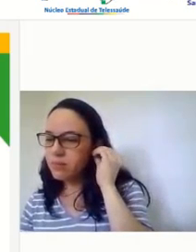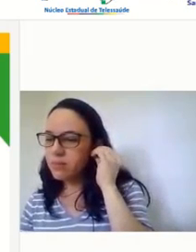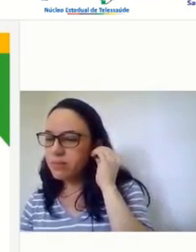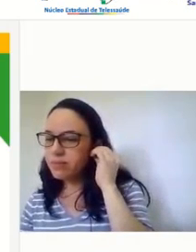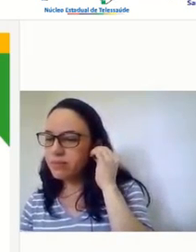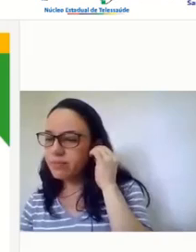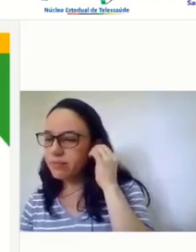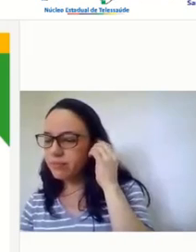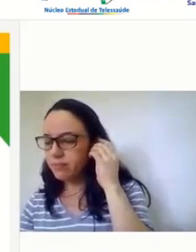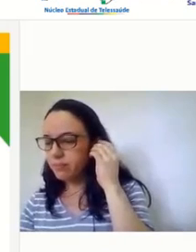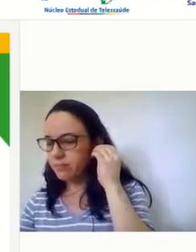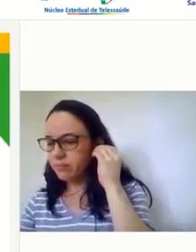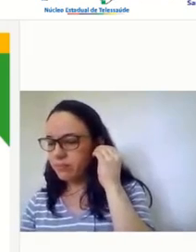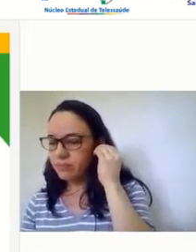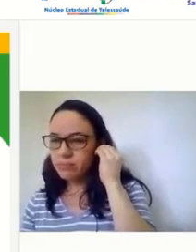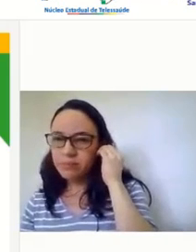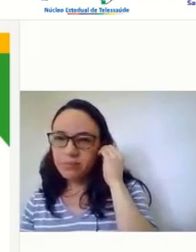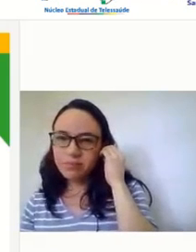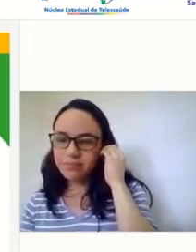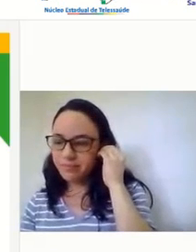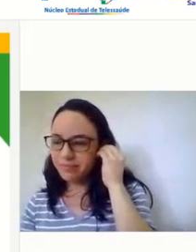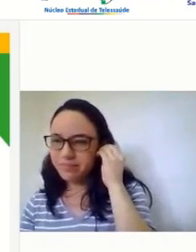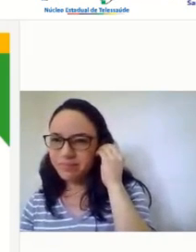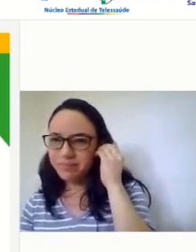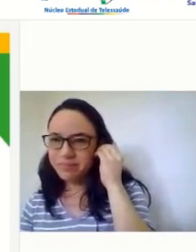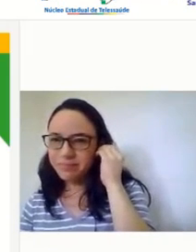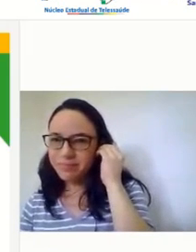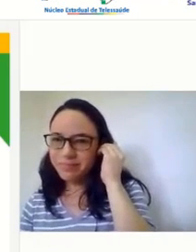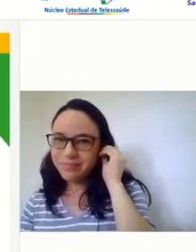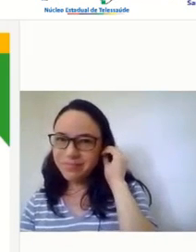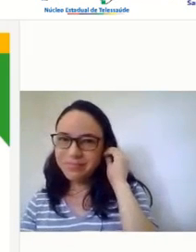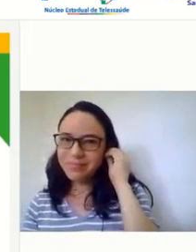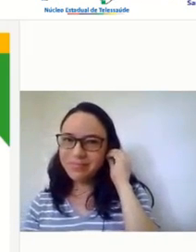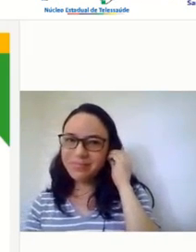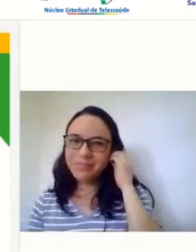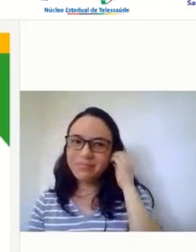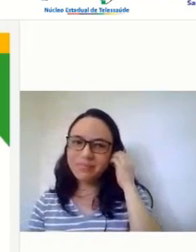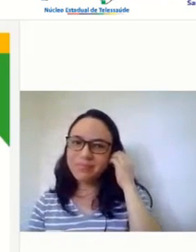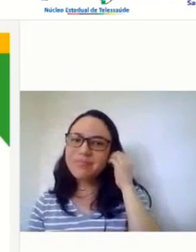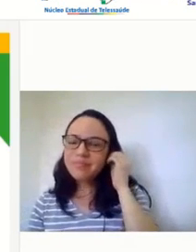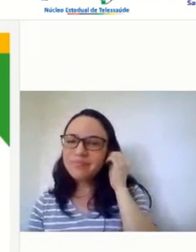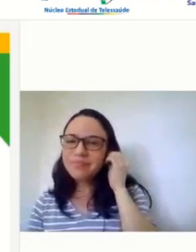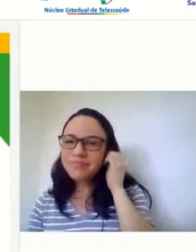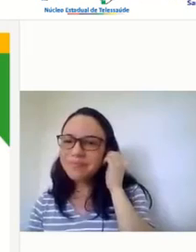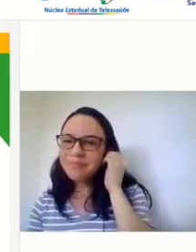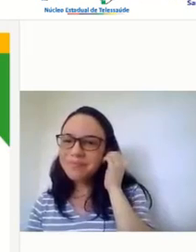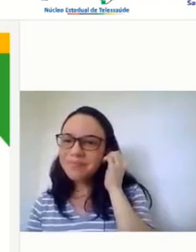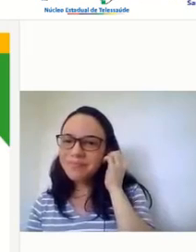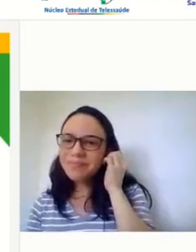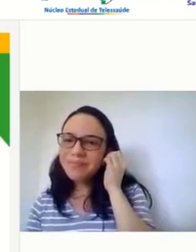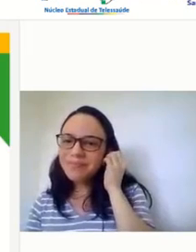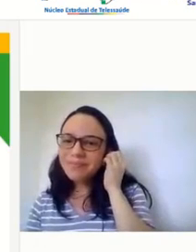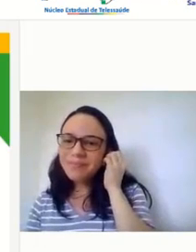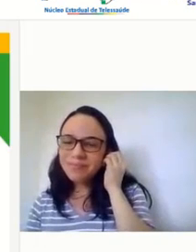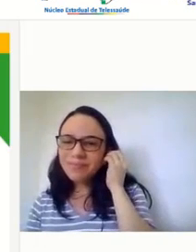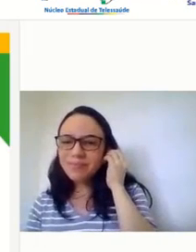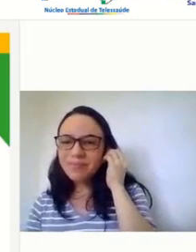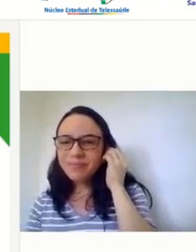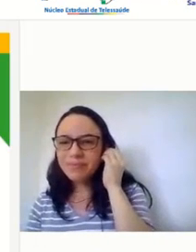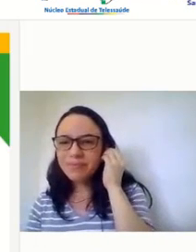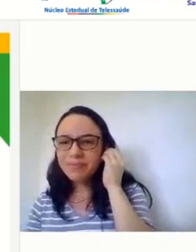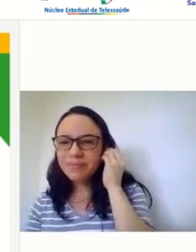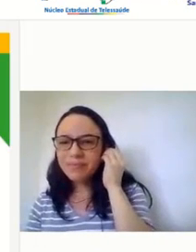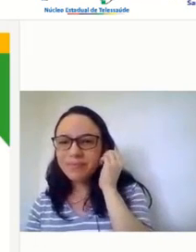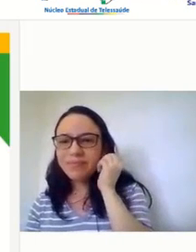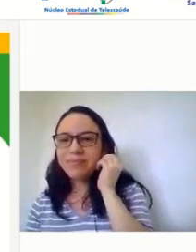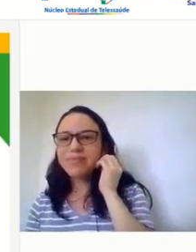e aí a gente testa de novo não se preocupa depois a gente encontra essa parte tá